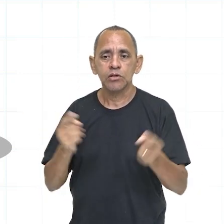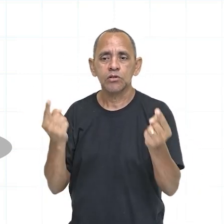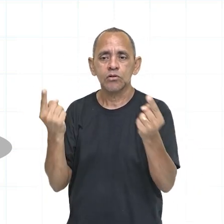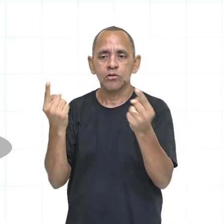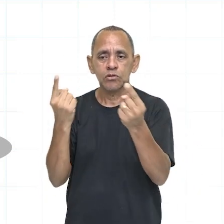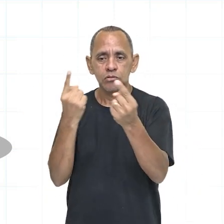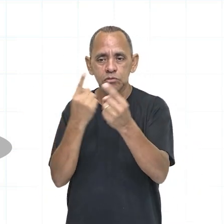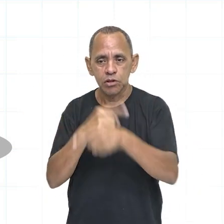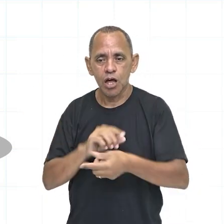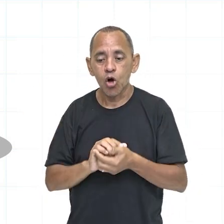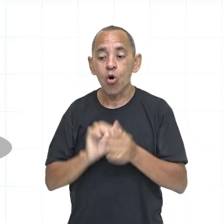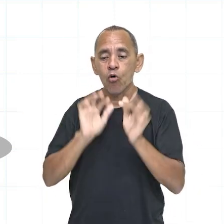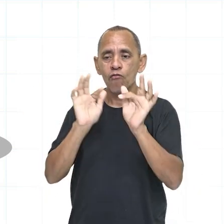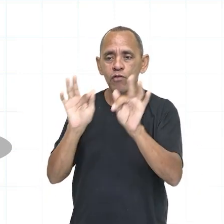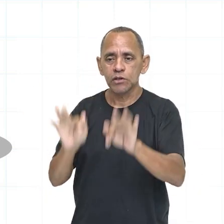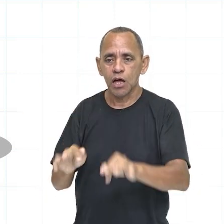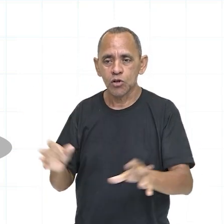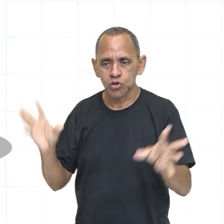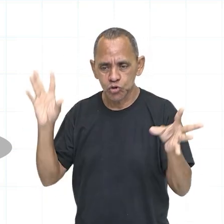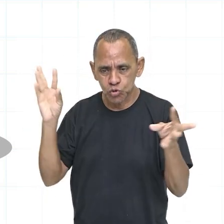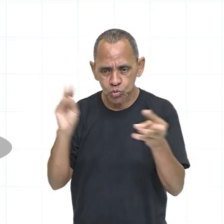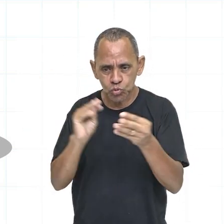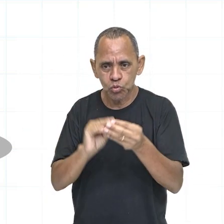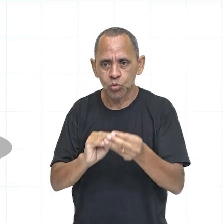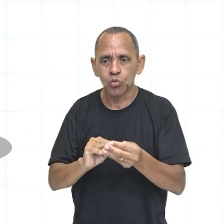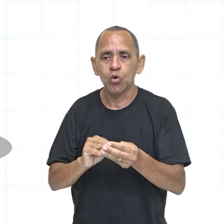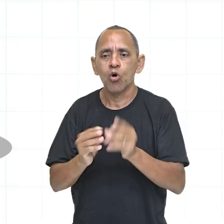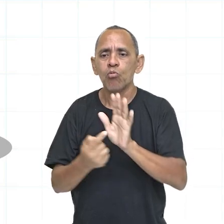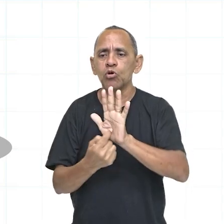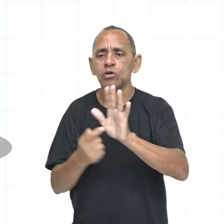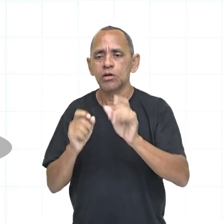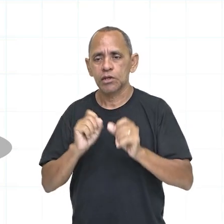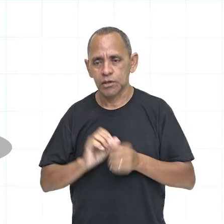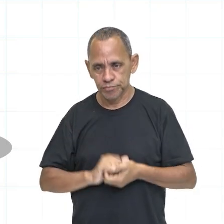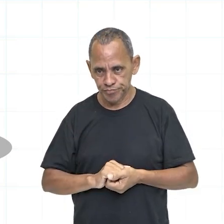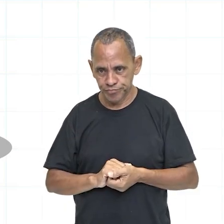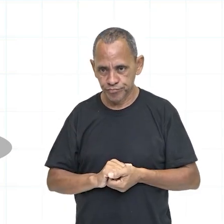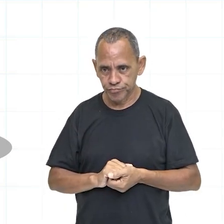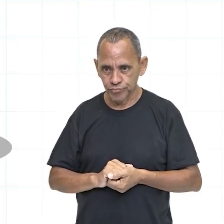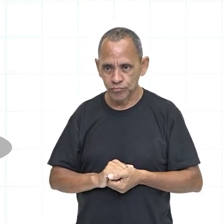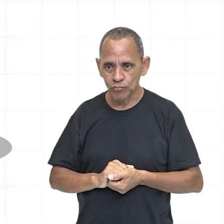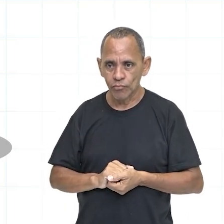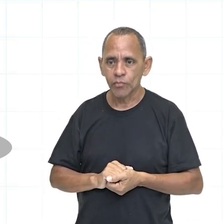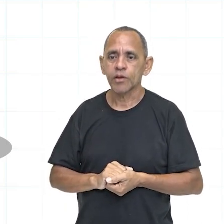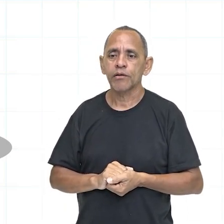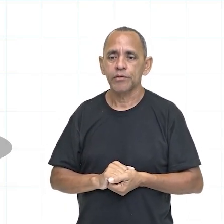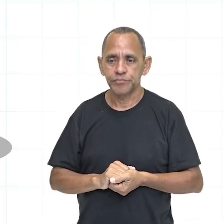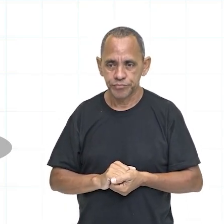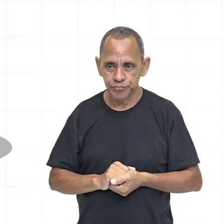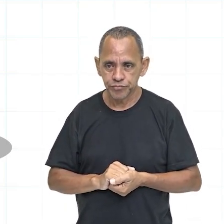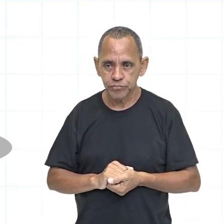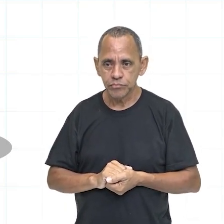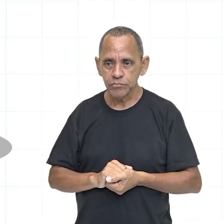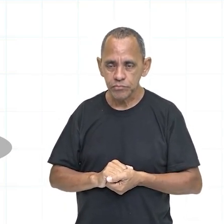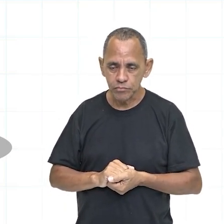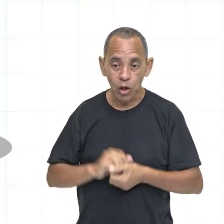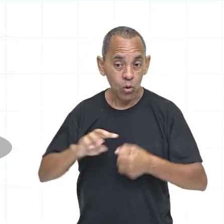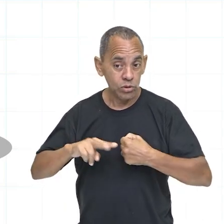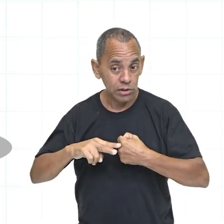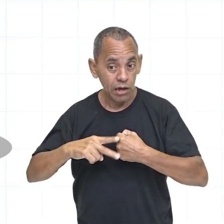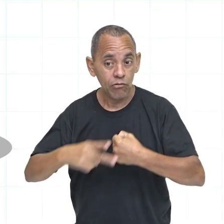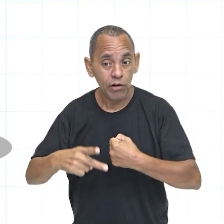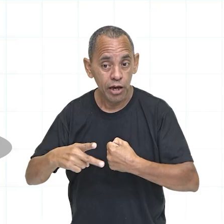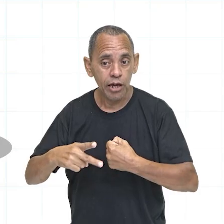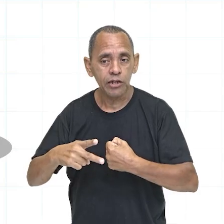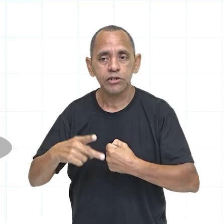para indicar uma conclusão, resultado ou consequência de uma ideia ou